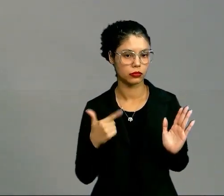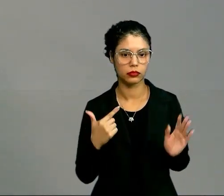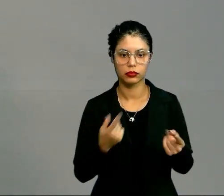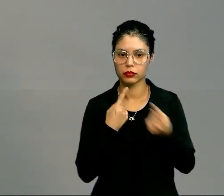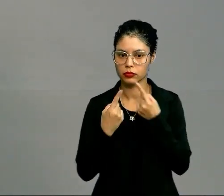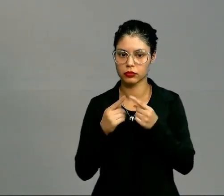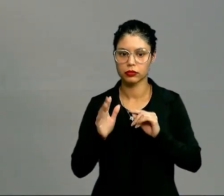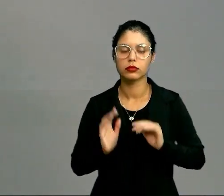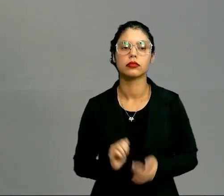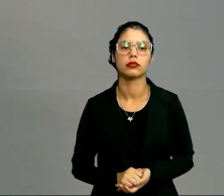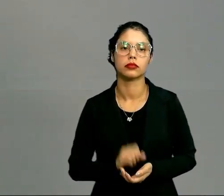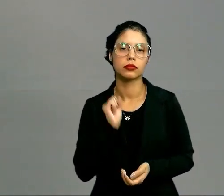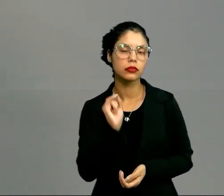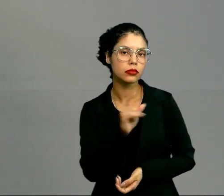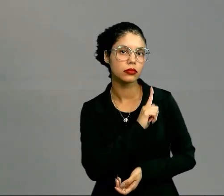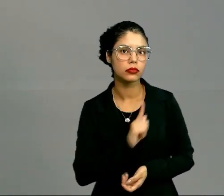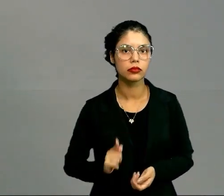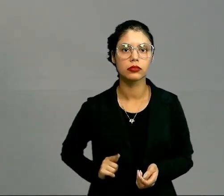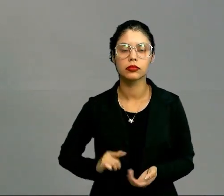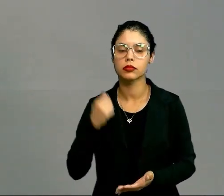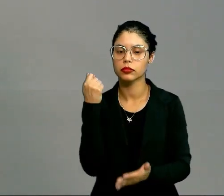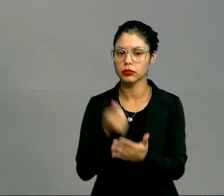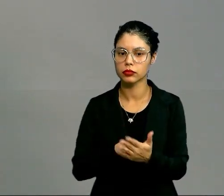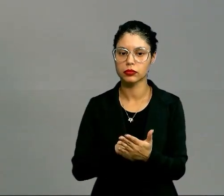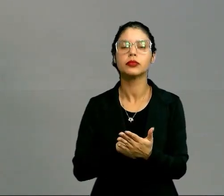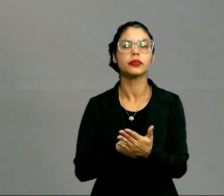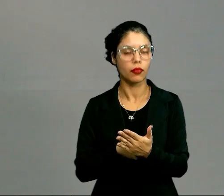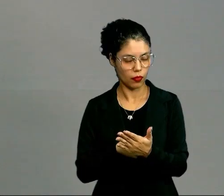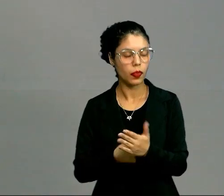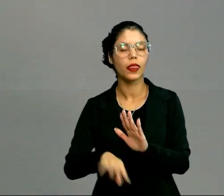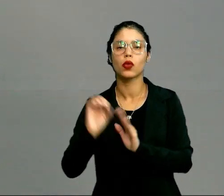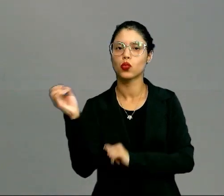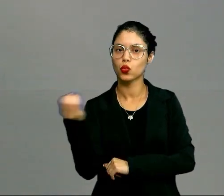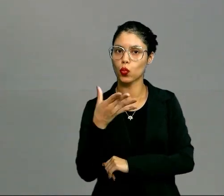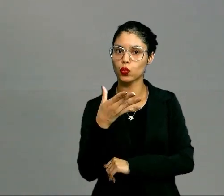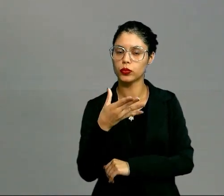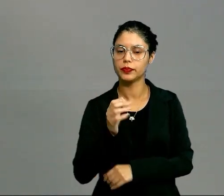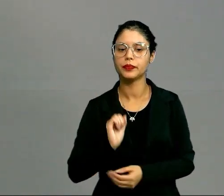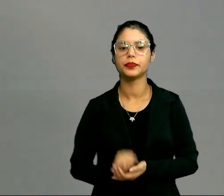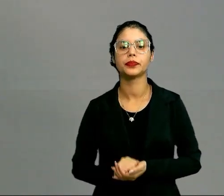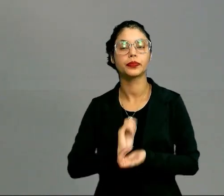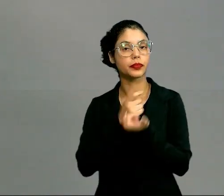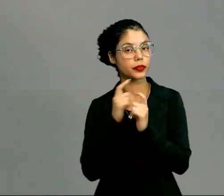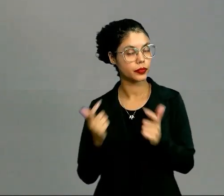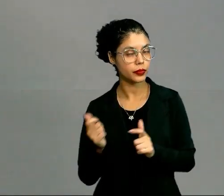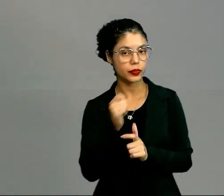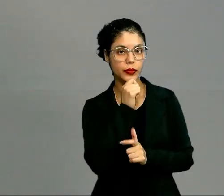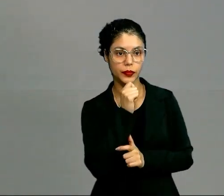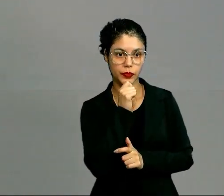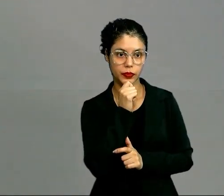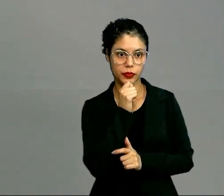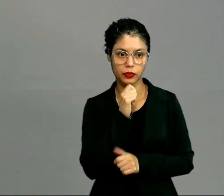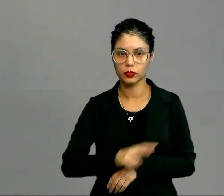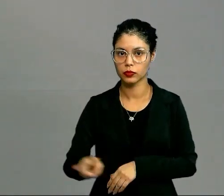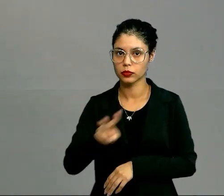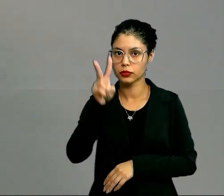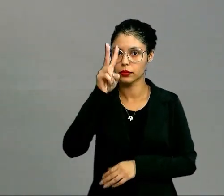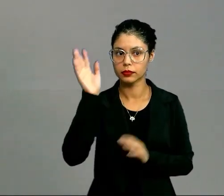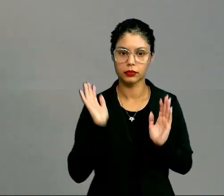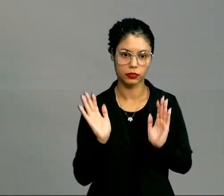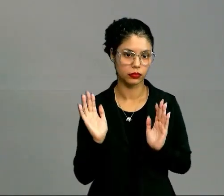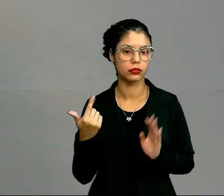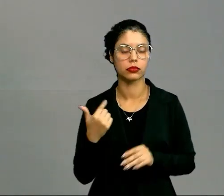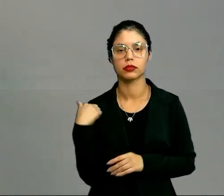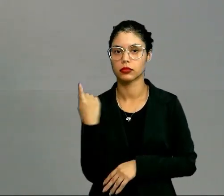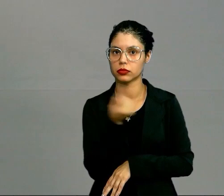que discutir isso. Se o governo determinou e ele vai fixar um novo preço, ele vai aumentar o valor do cigarro,